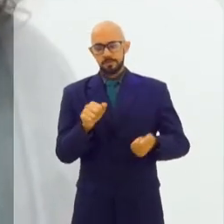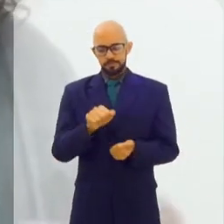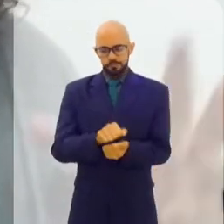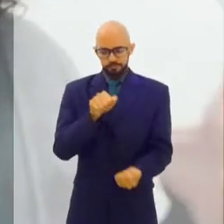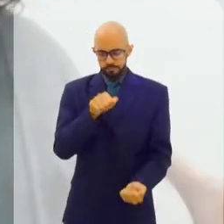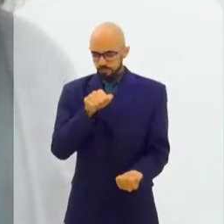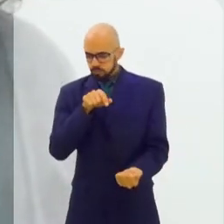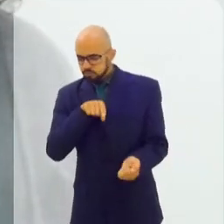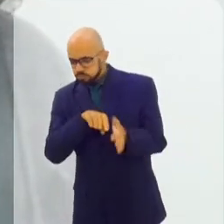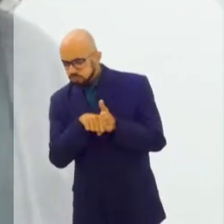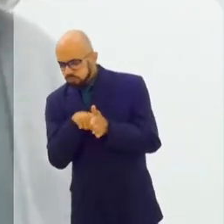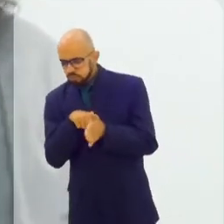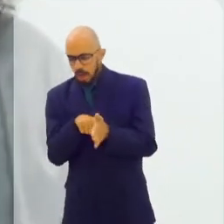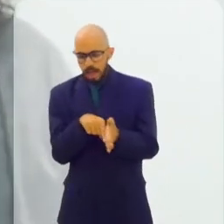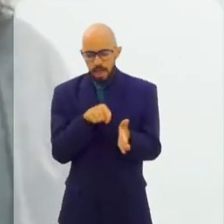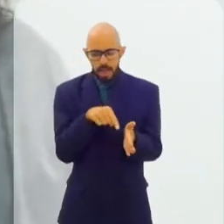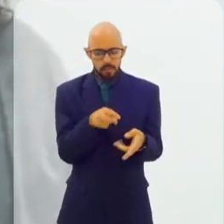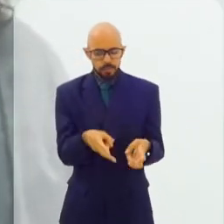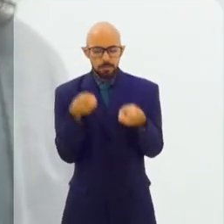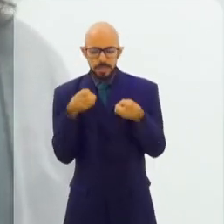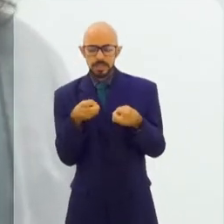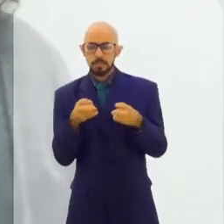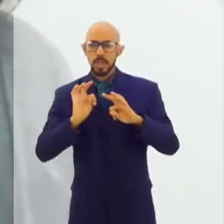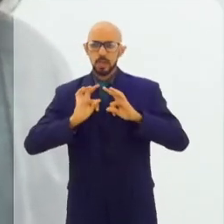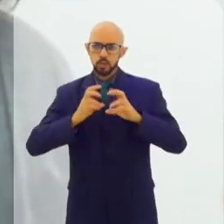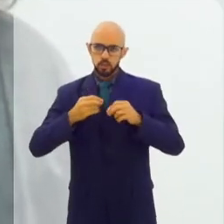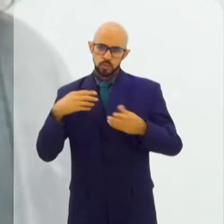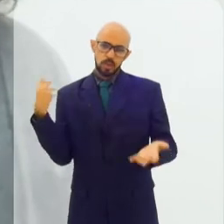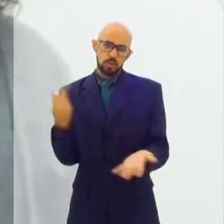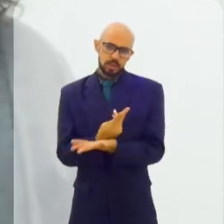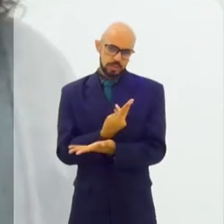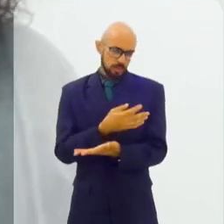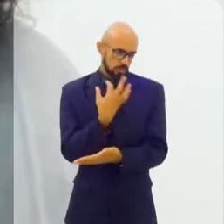Mapear significa colocar o que está sendo